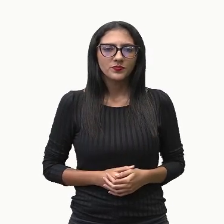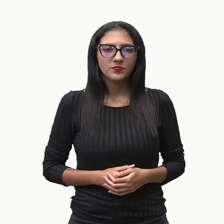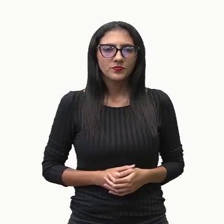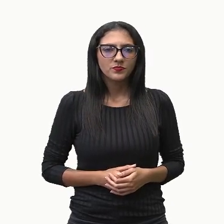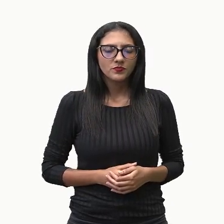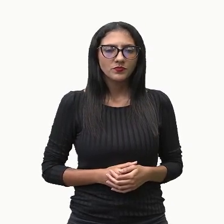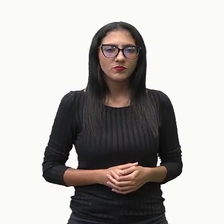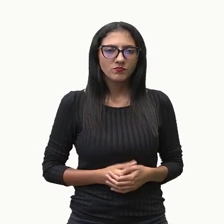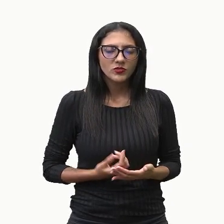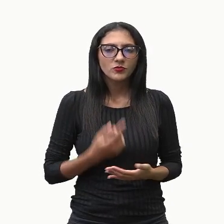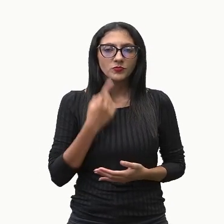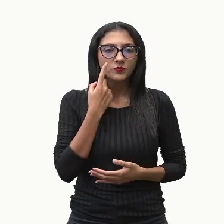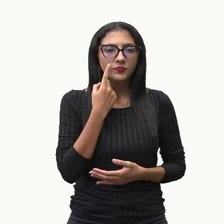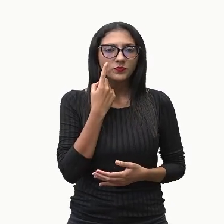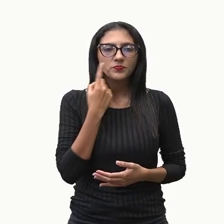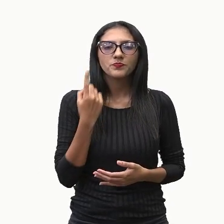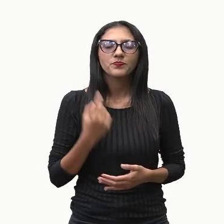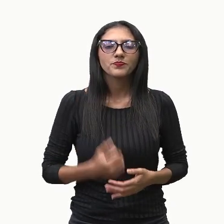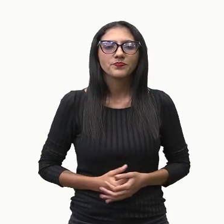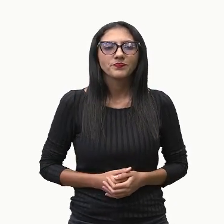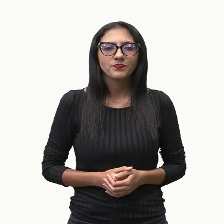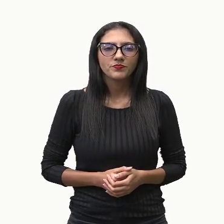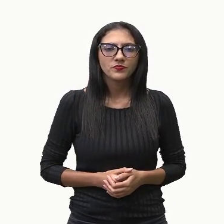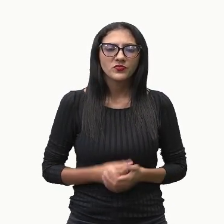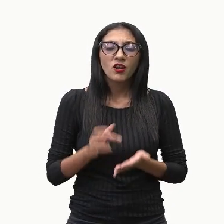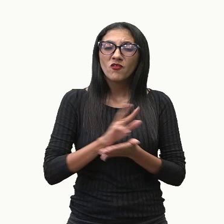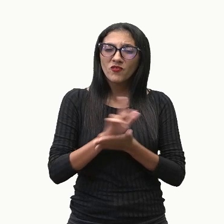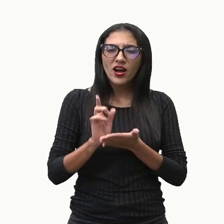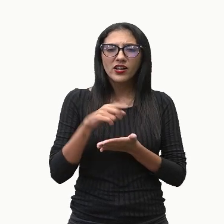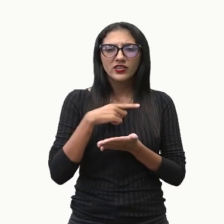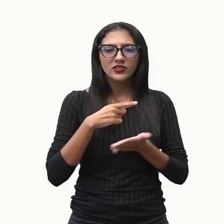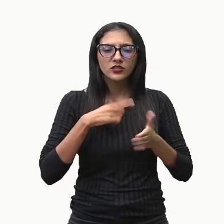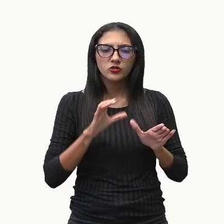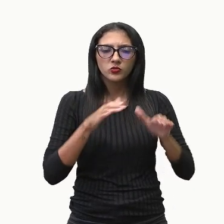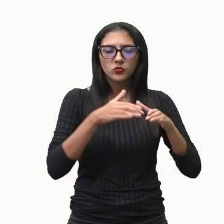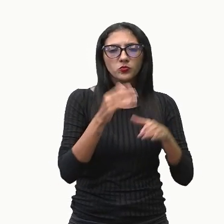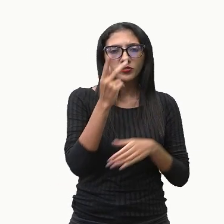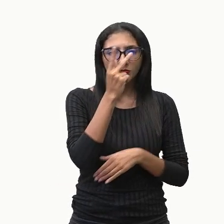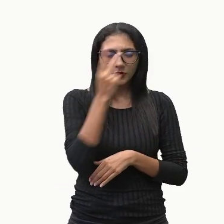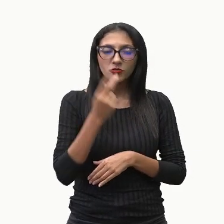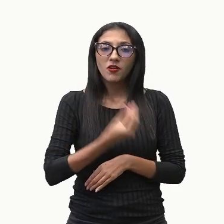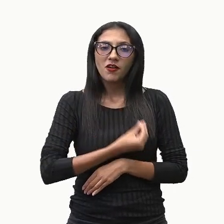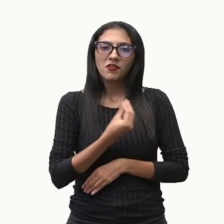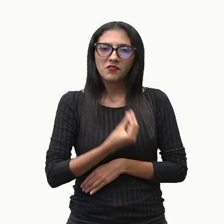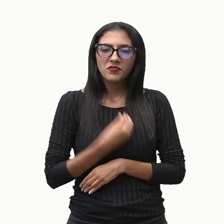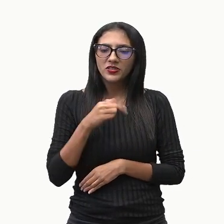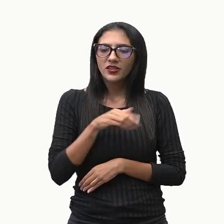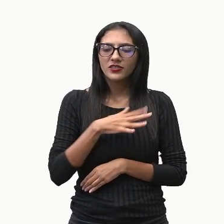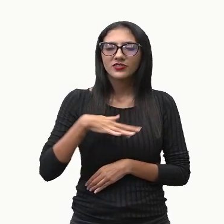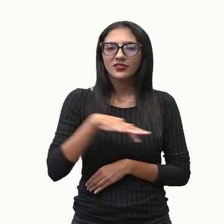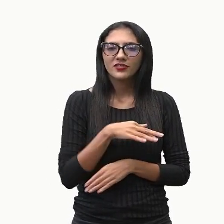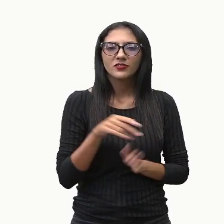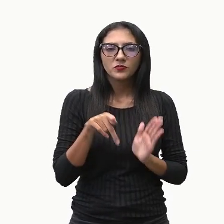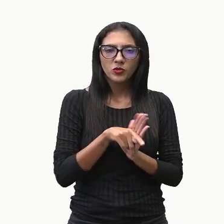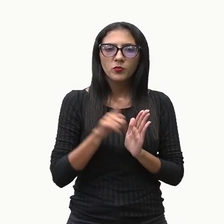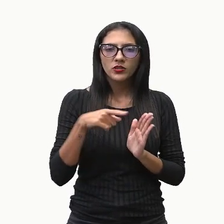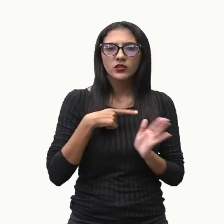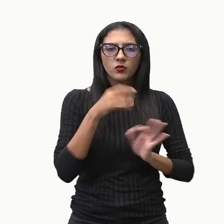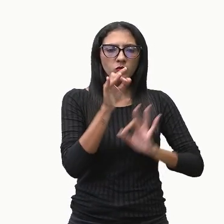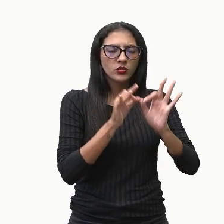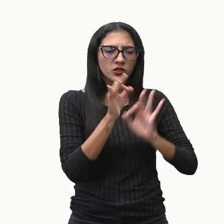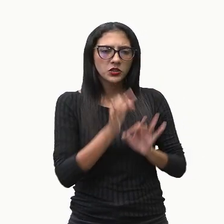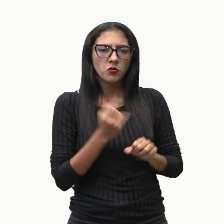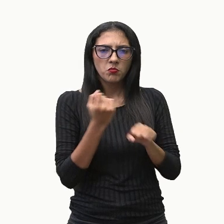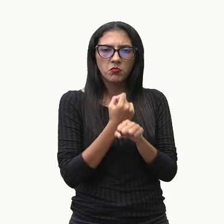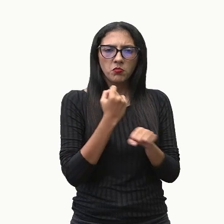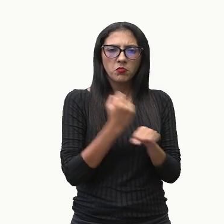de refugiados. Muitos dos sem território vivem em campos de refugiados que são projetados aí